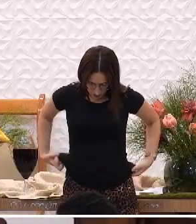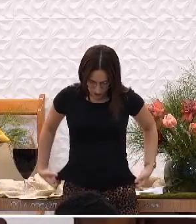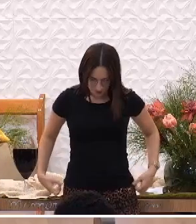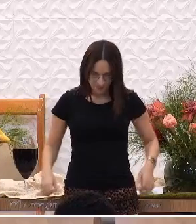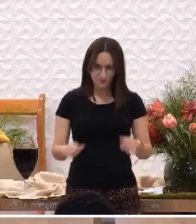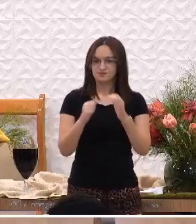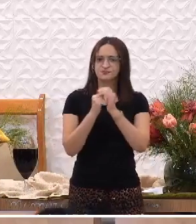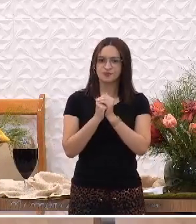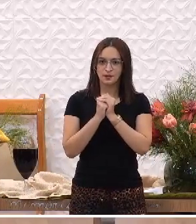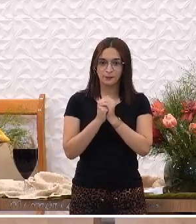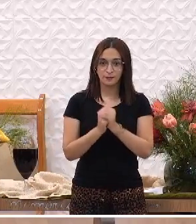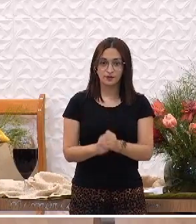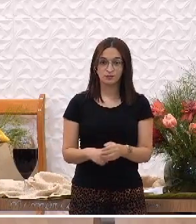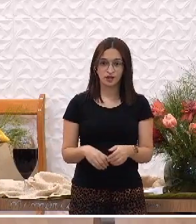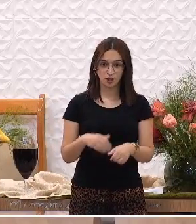Amém. Queria chamar o Vitor agora,